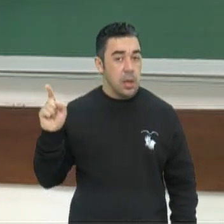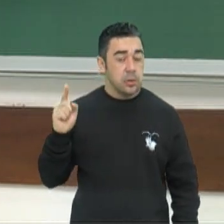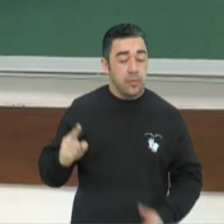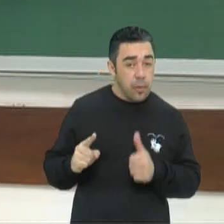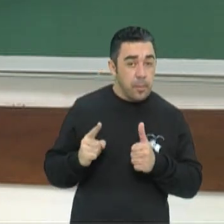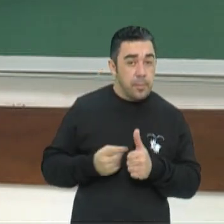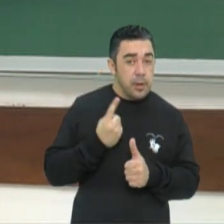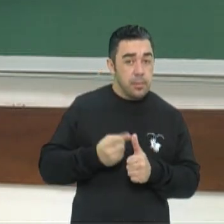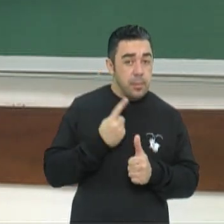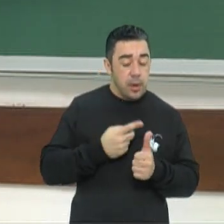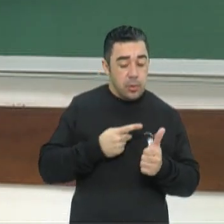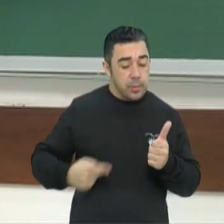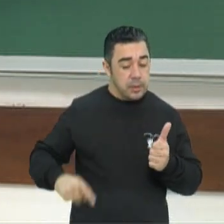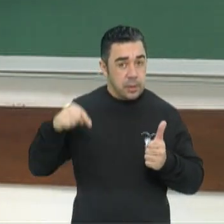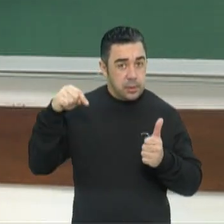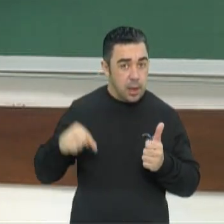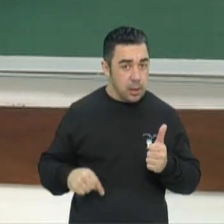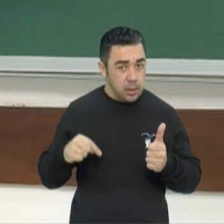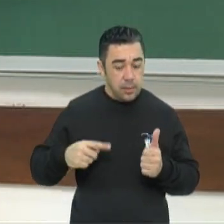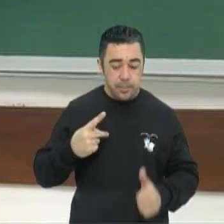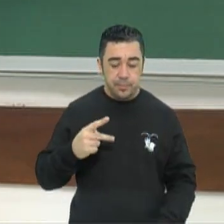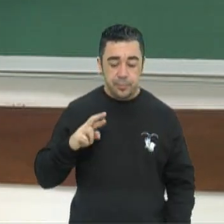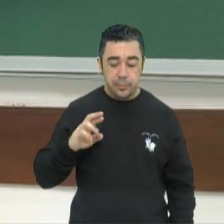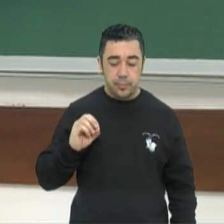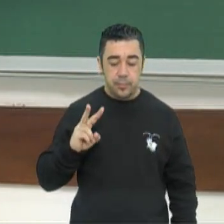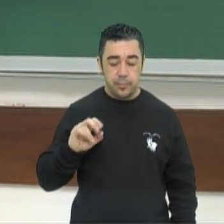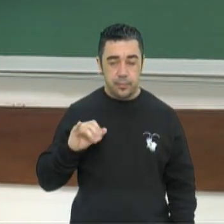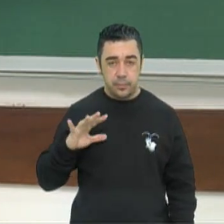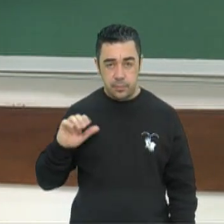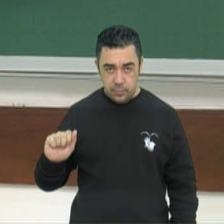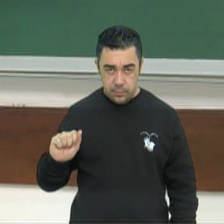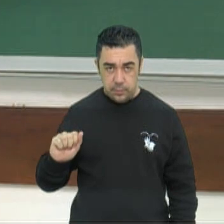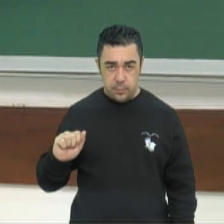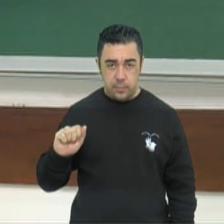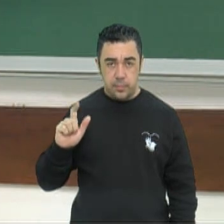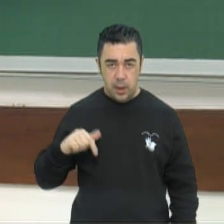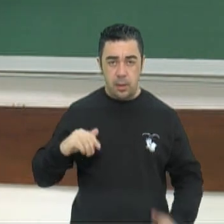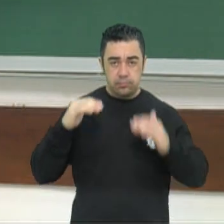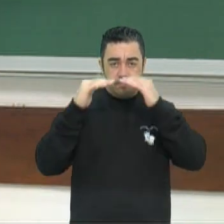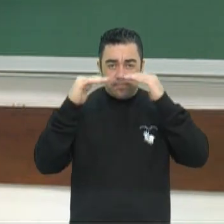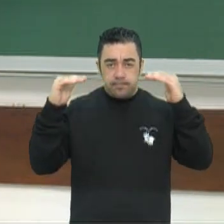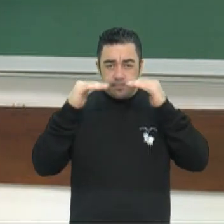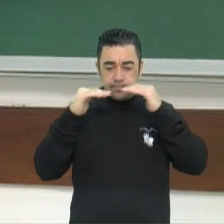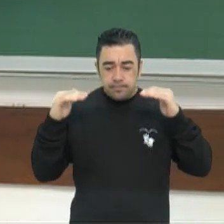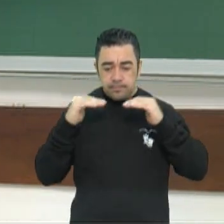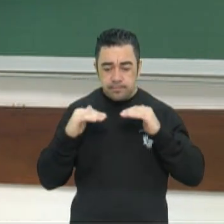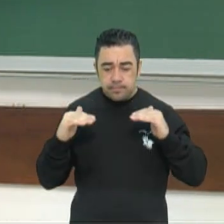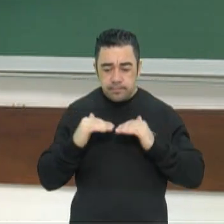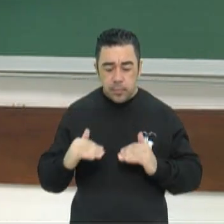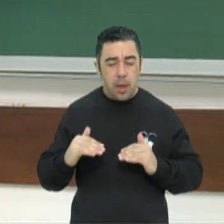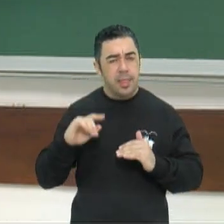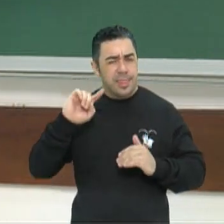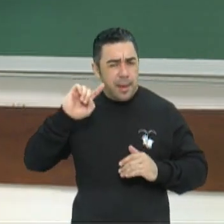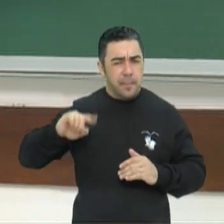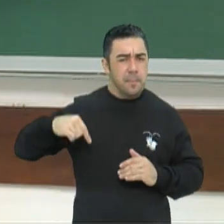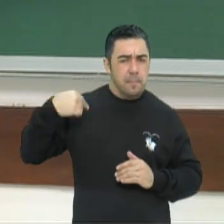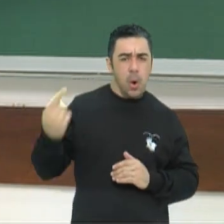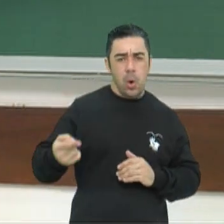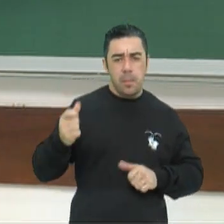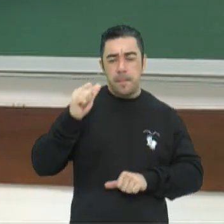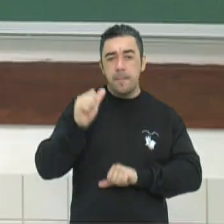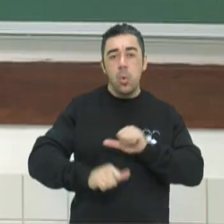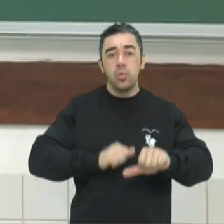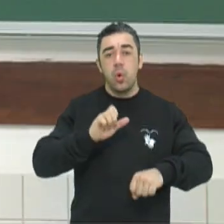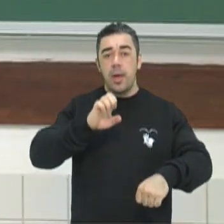presidente da província. Tá? As províncias no Império foram depois transformadas em estados no período da República.